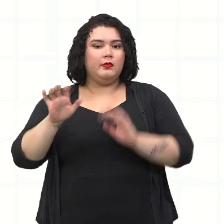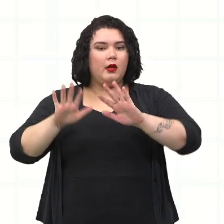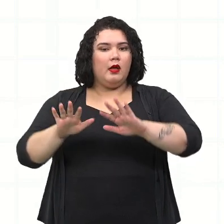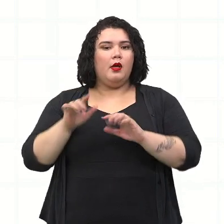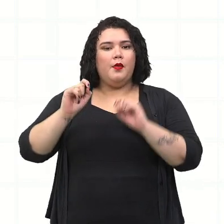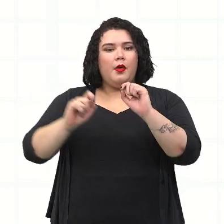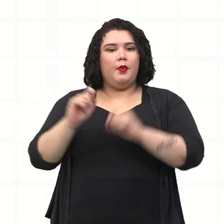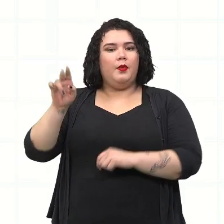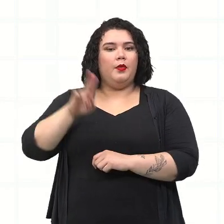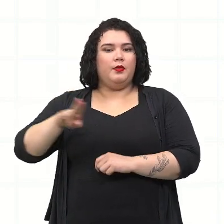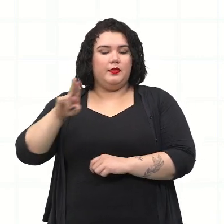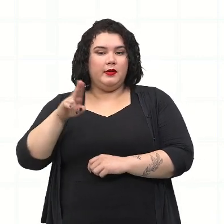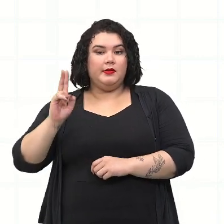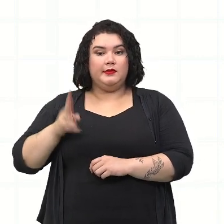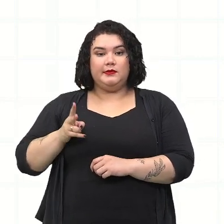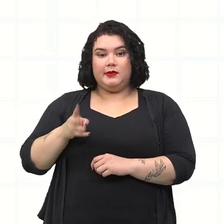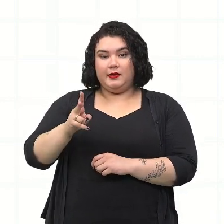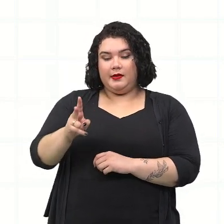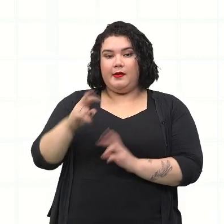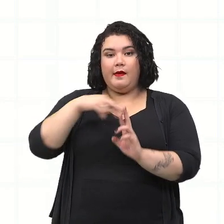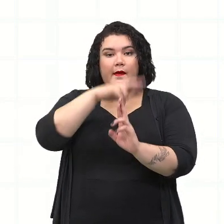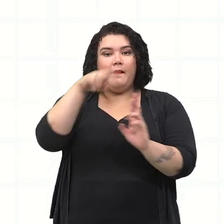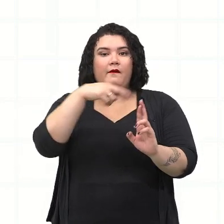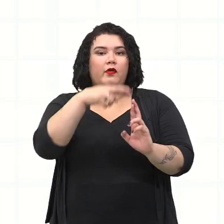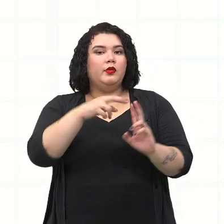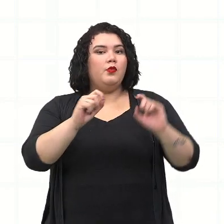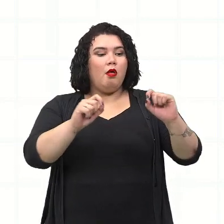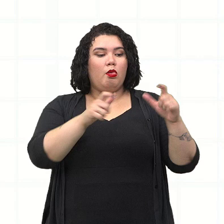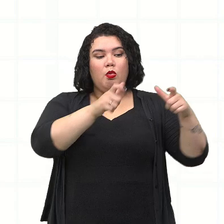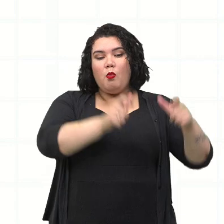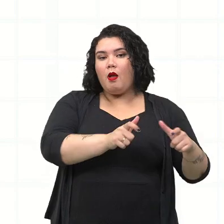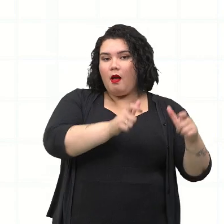sempre é usado para se referir lugar.